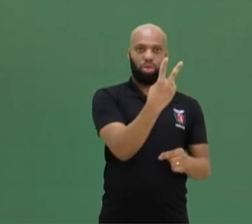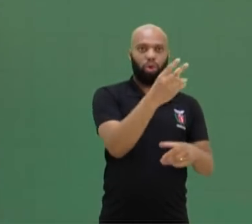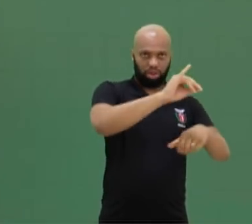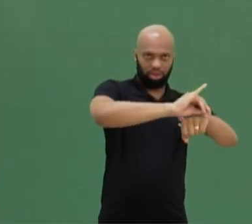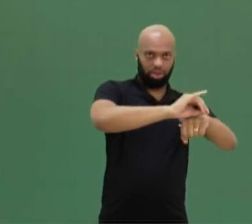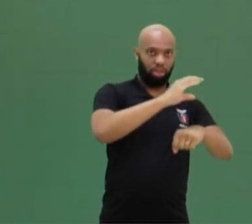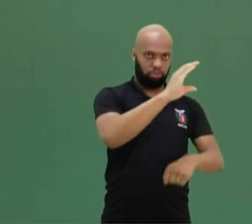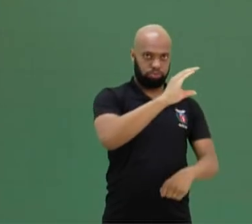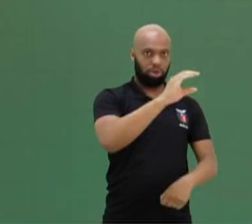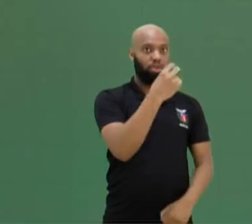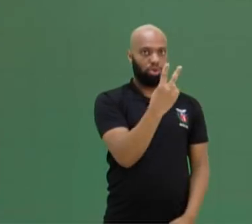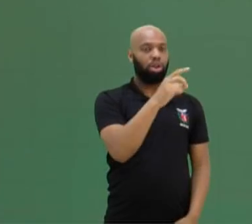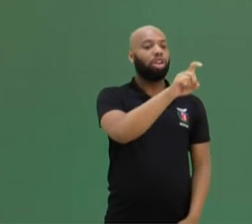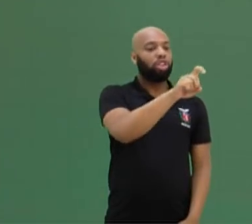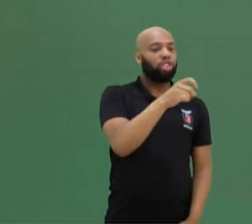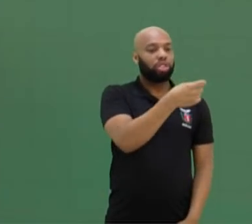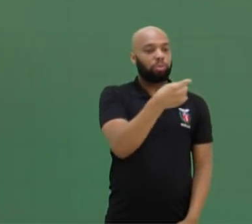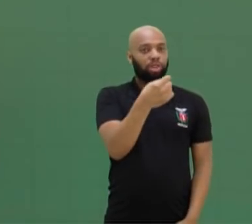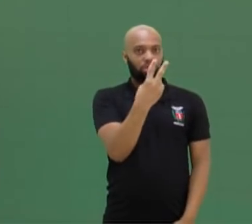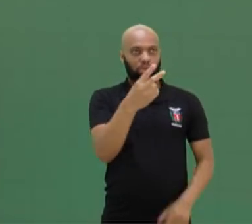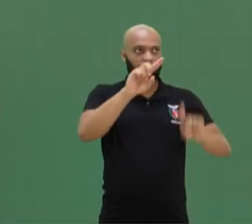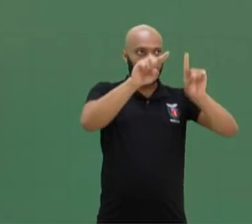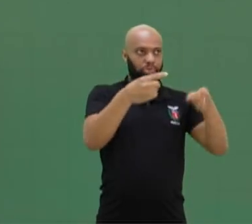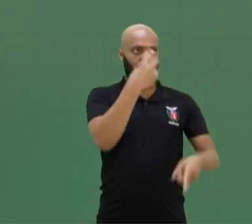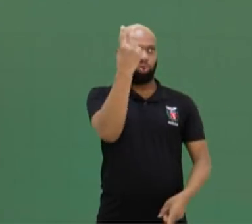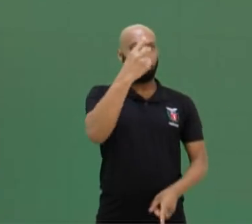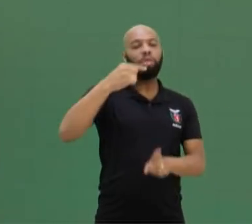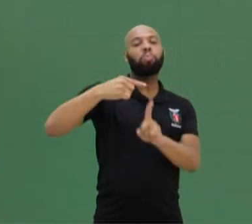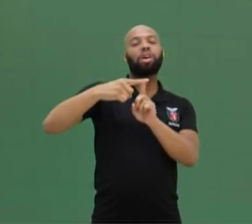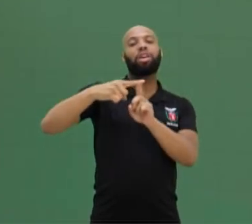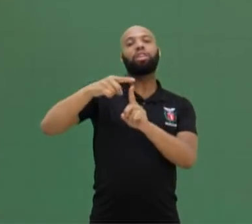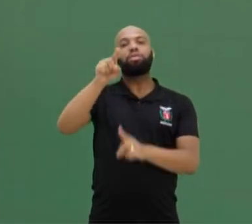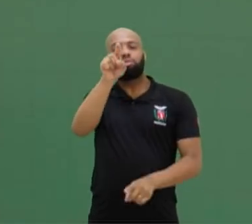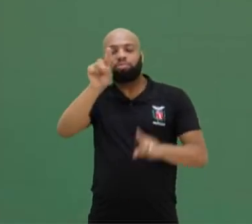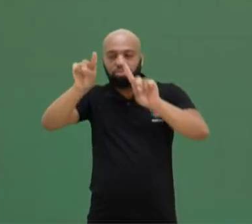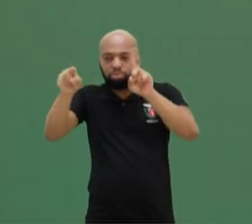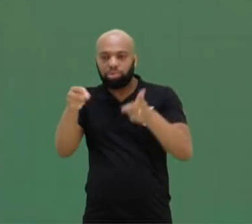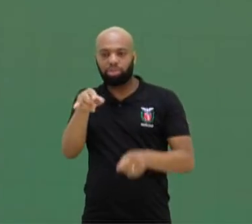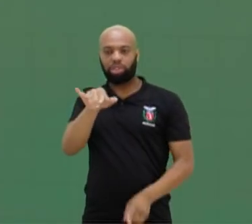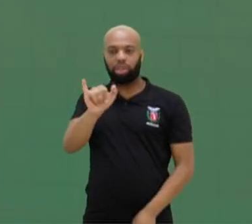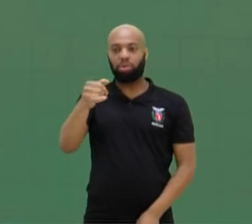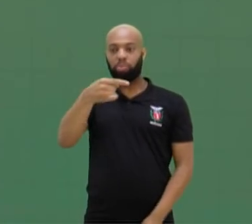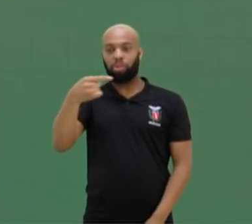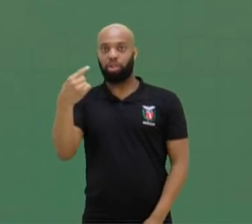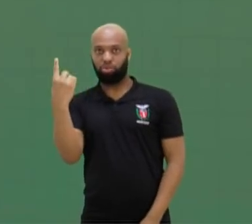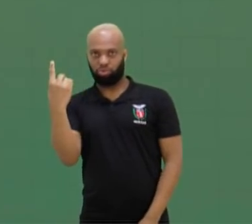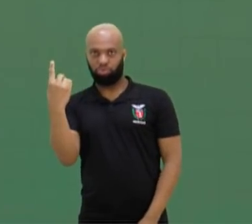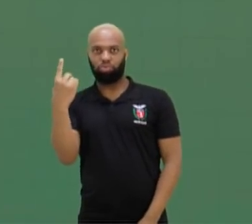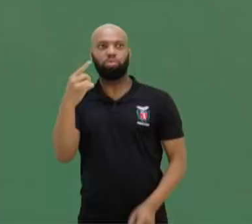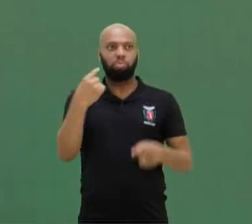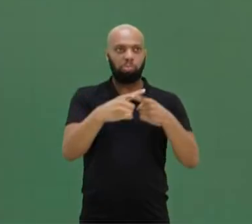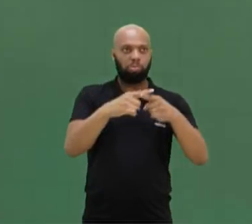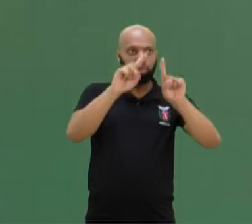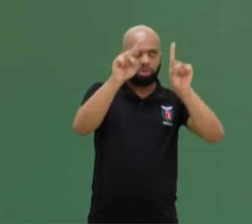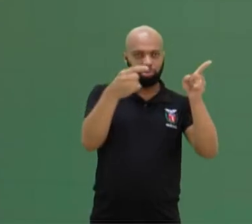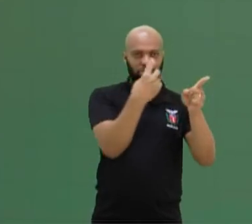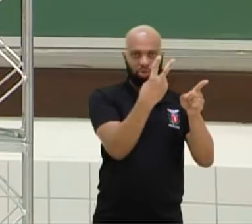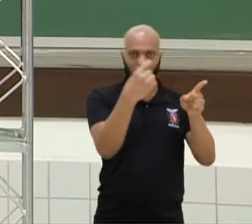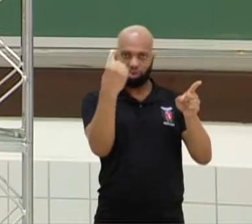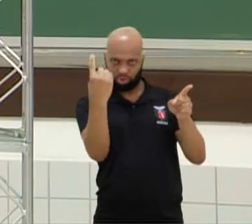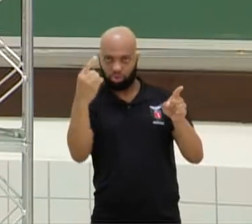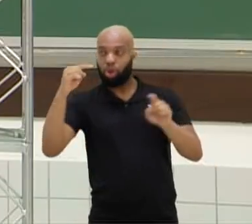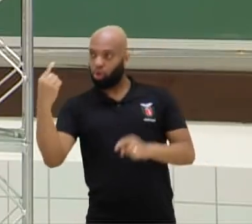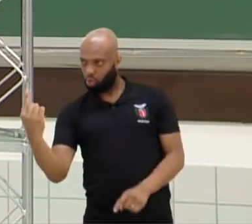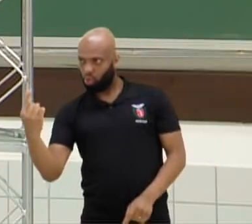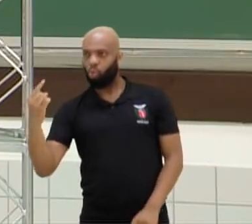quadrado, mais y menos 1 ao quadrado. Ó o centro aqui, 2, 1. Tudo isso igual ao raio ao quadrado. Raio